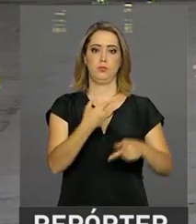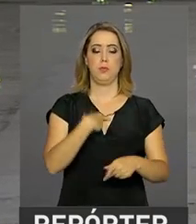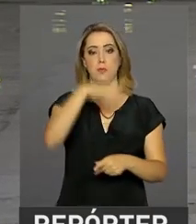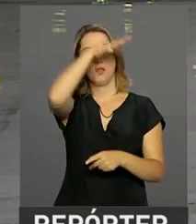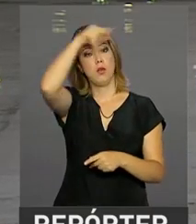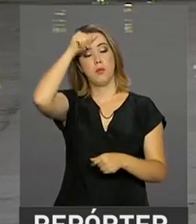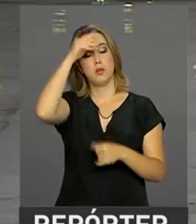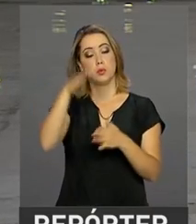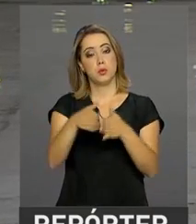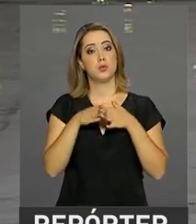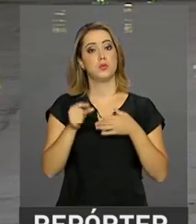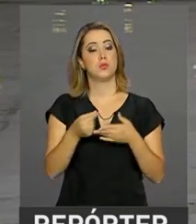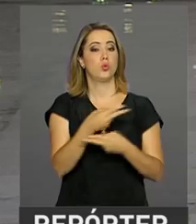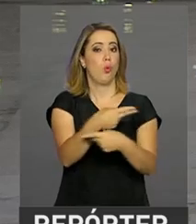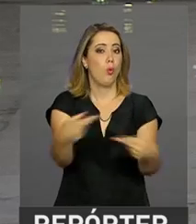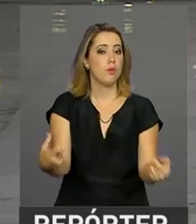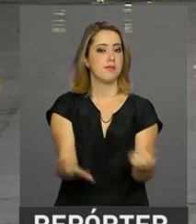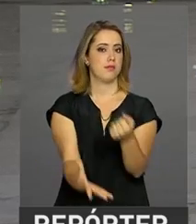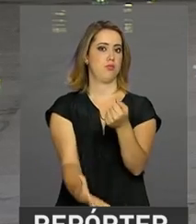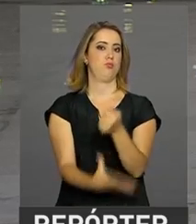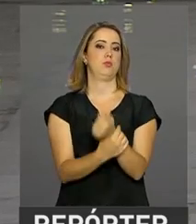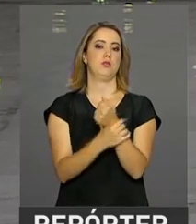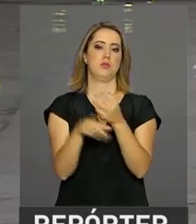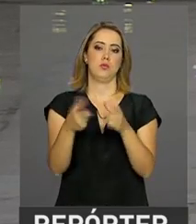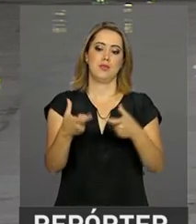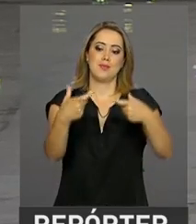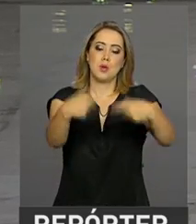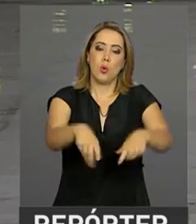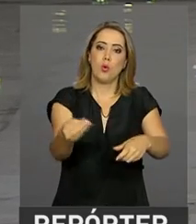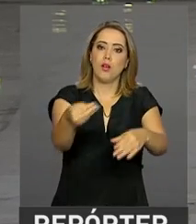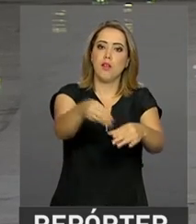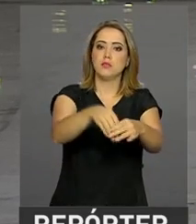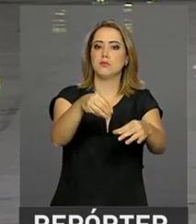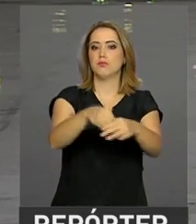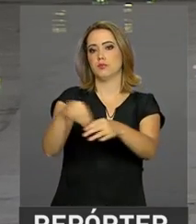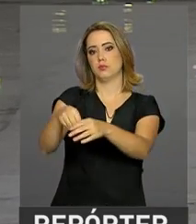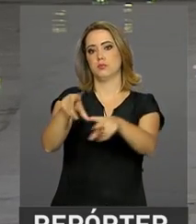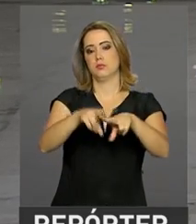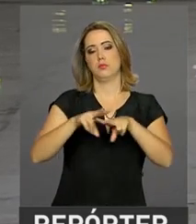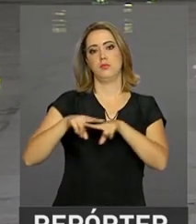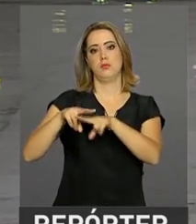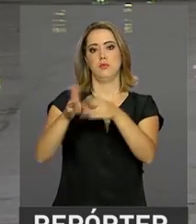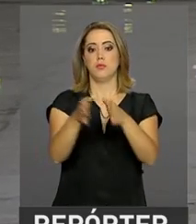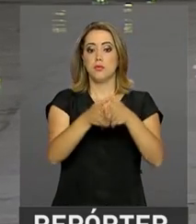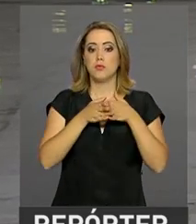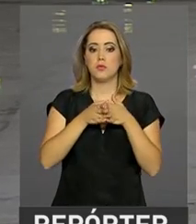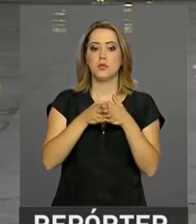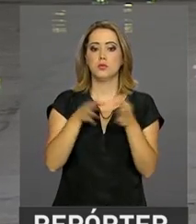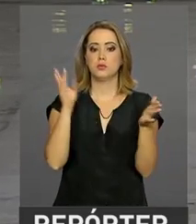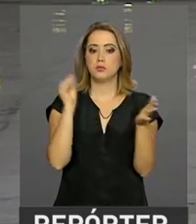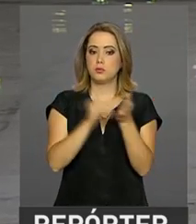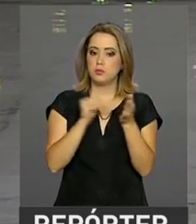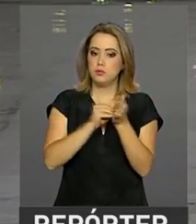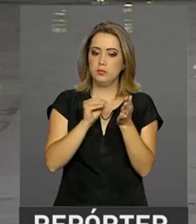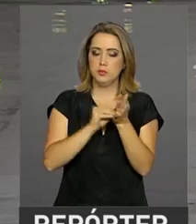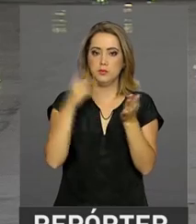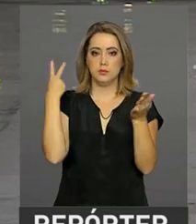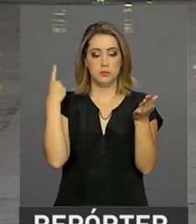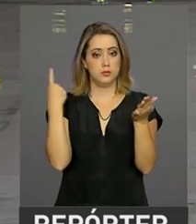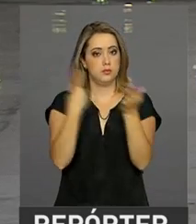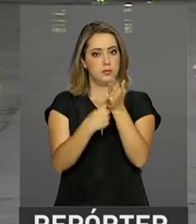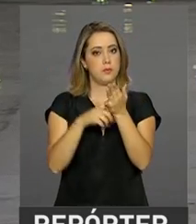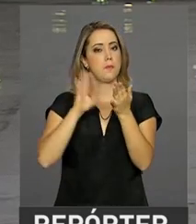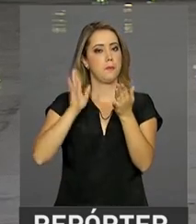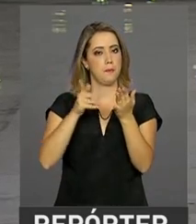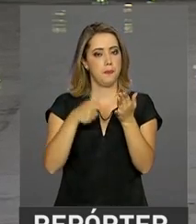governo envie equipamentos de segurança para instalar nas penitenciárias do Estado os pedidos ainda não foram oficializados mas já